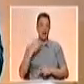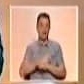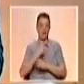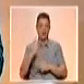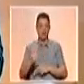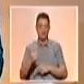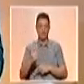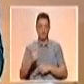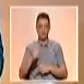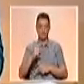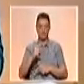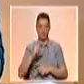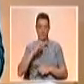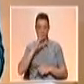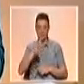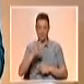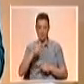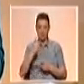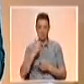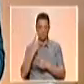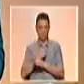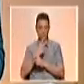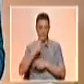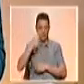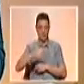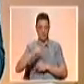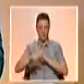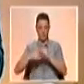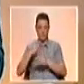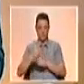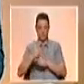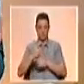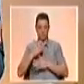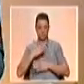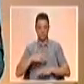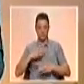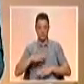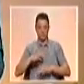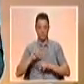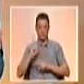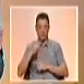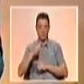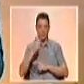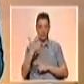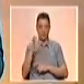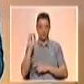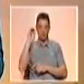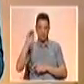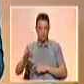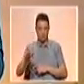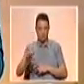não reutilizar os produtos que temos, em vez de usar menos tempo, vai para o lixo, vai para o